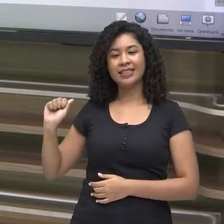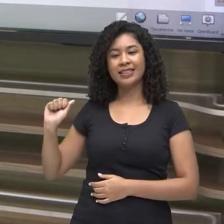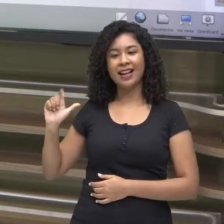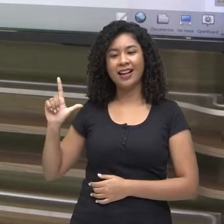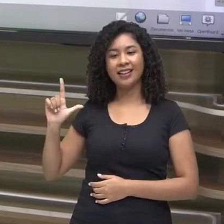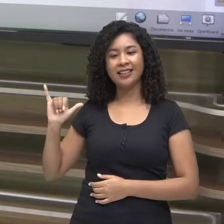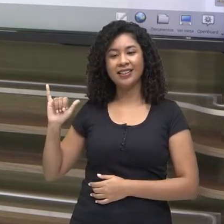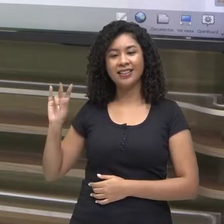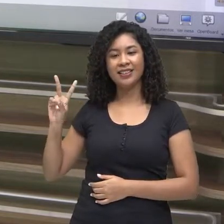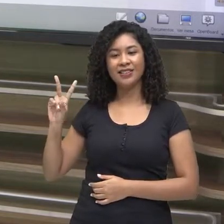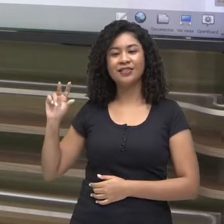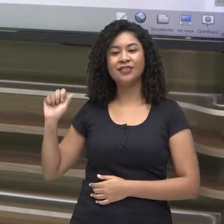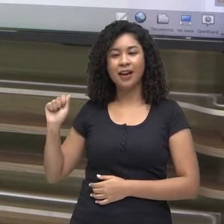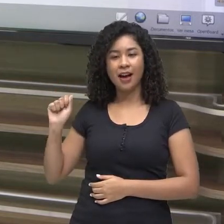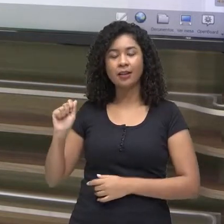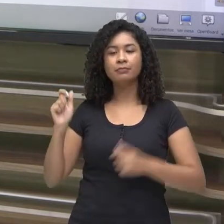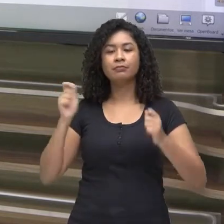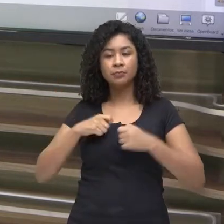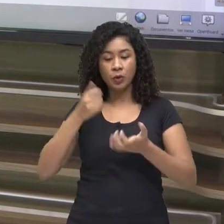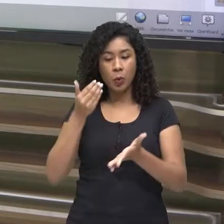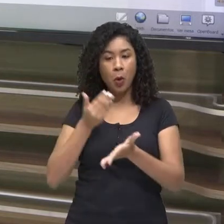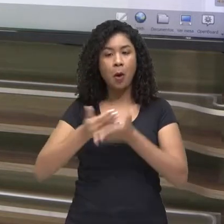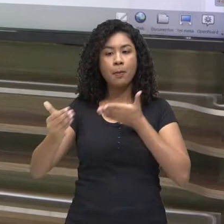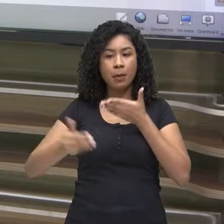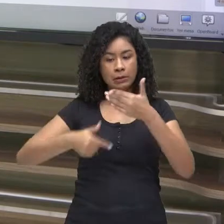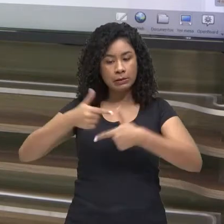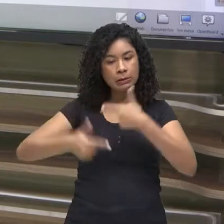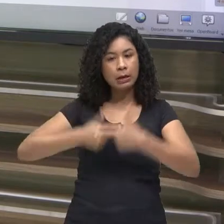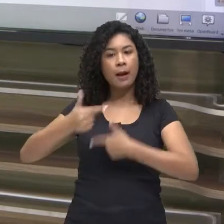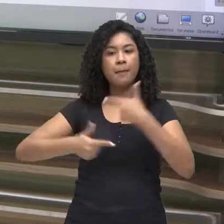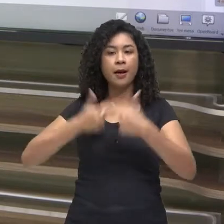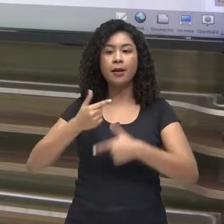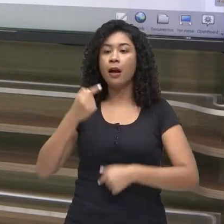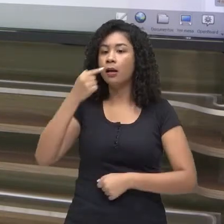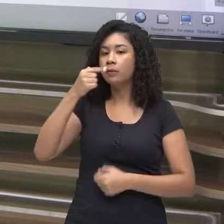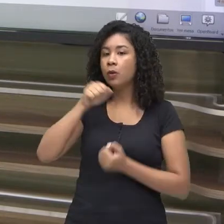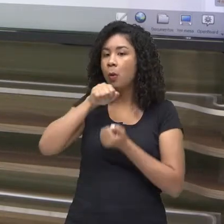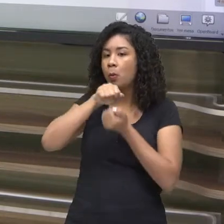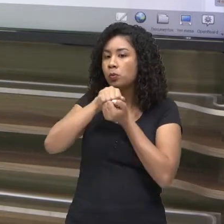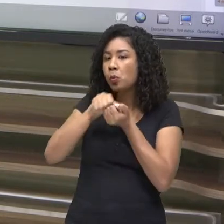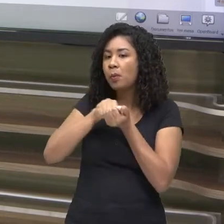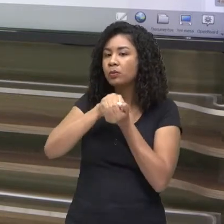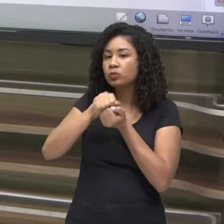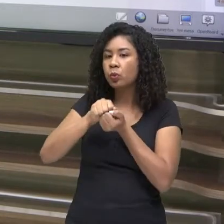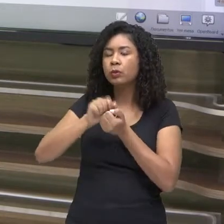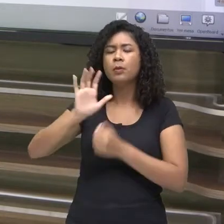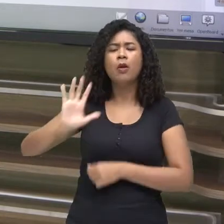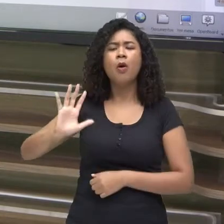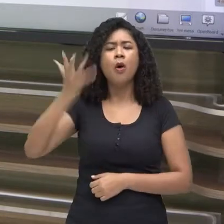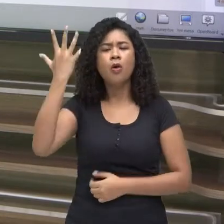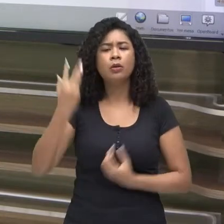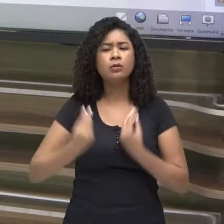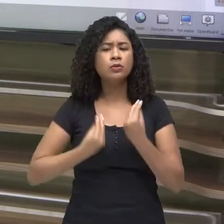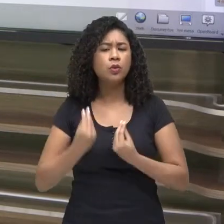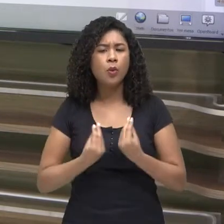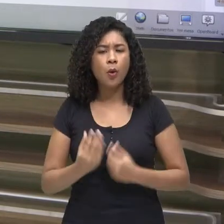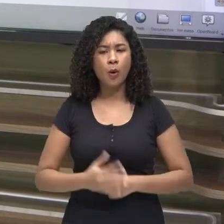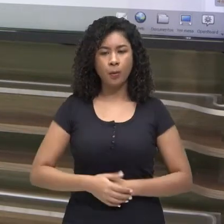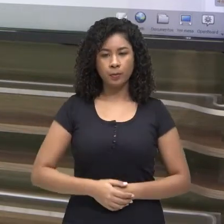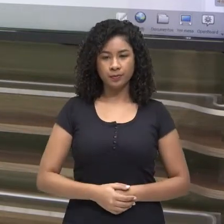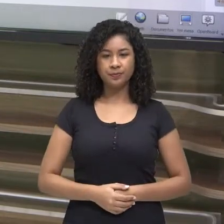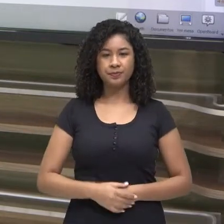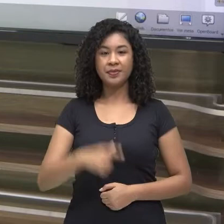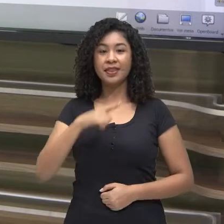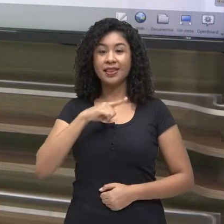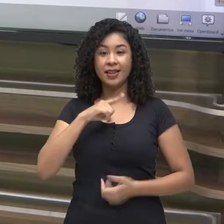esse alimento e já iniciar a digestão na minha boca, Então, o que acontece dentro da boca? Na boca, a